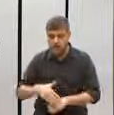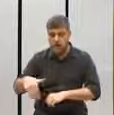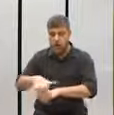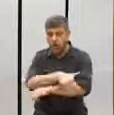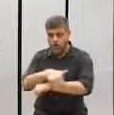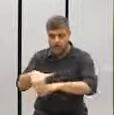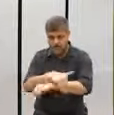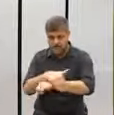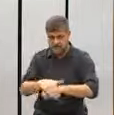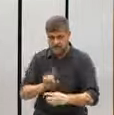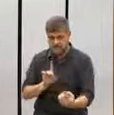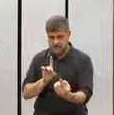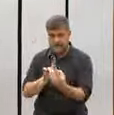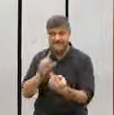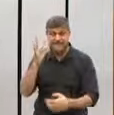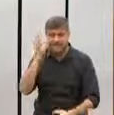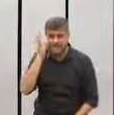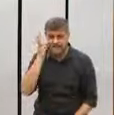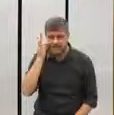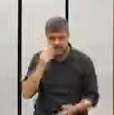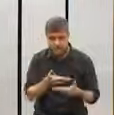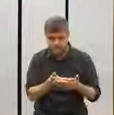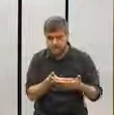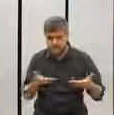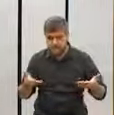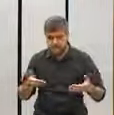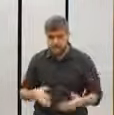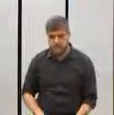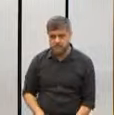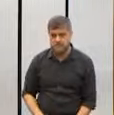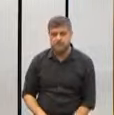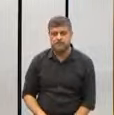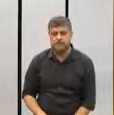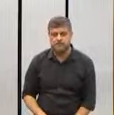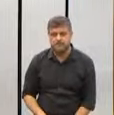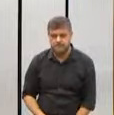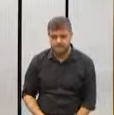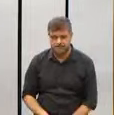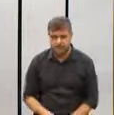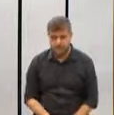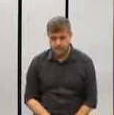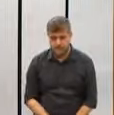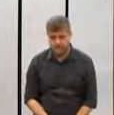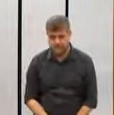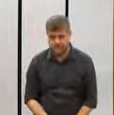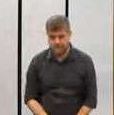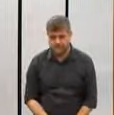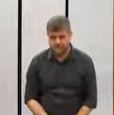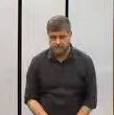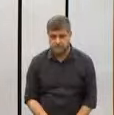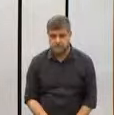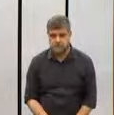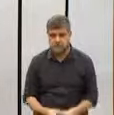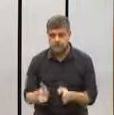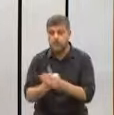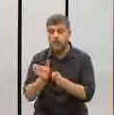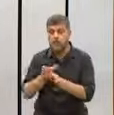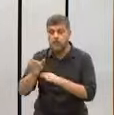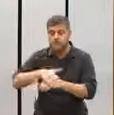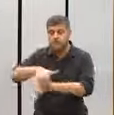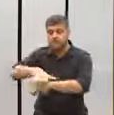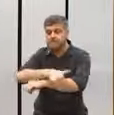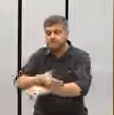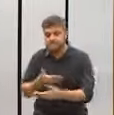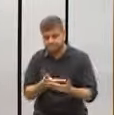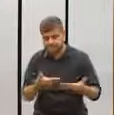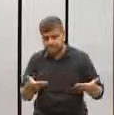endereço para o atendimento presencial das regiões Leste, Sul, Sudoeste e Noroeste. O Conselho Tutelar fica na